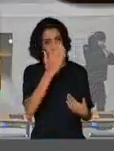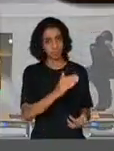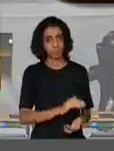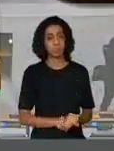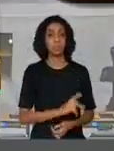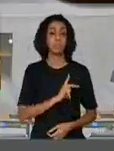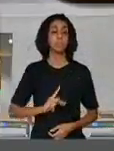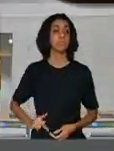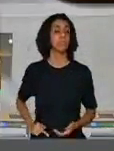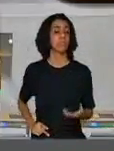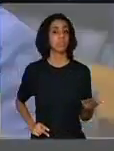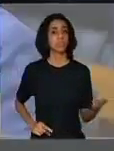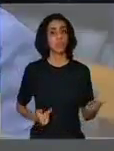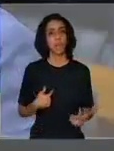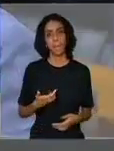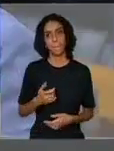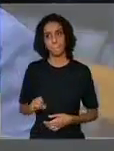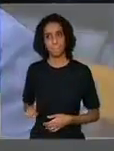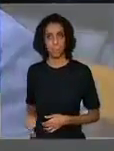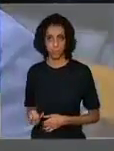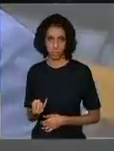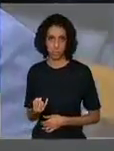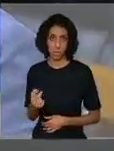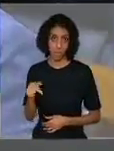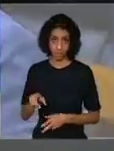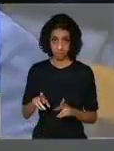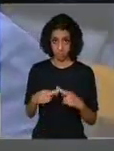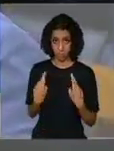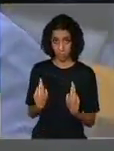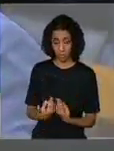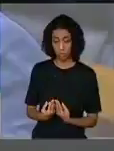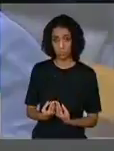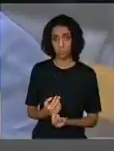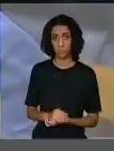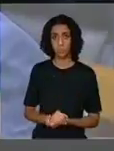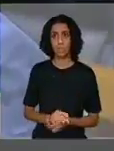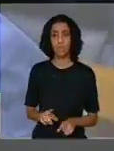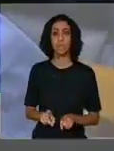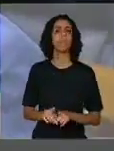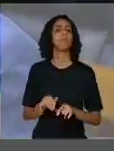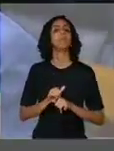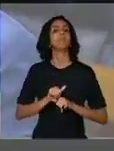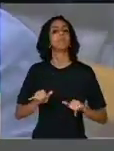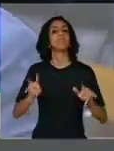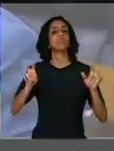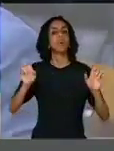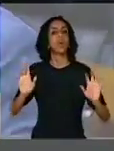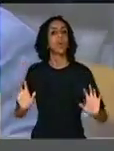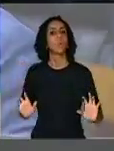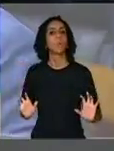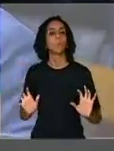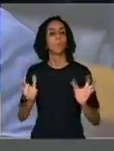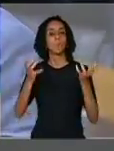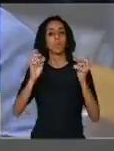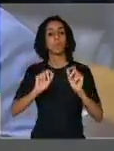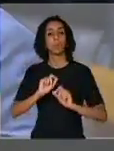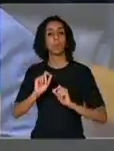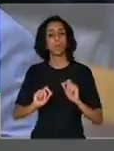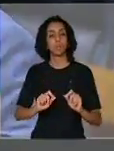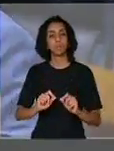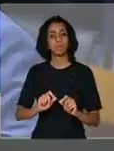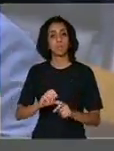Senhor presidente, eu quero aqui aproveitar a oportunidade dessa sessão e fazer o registro comemorando a liberação de